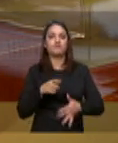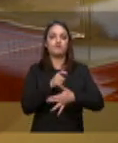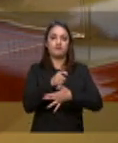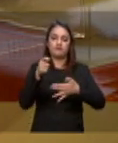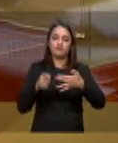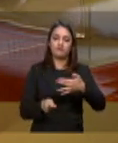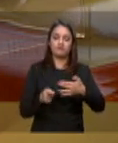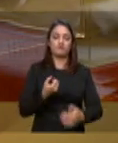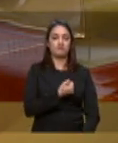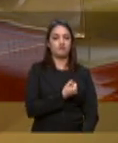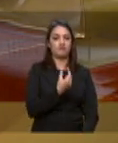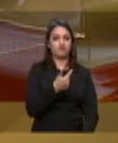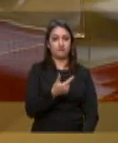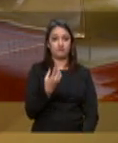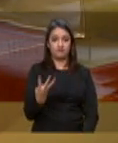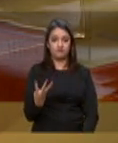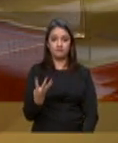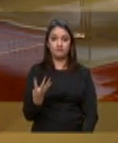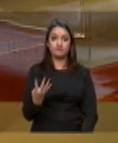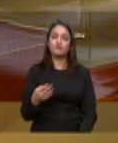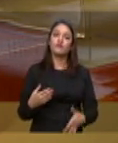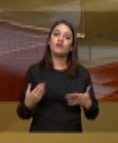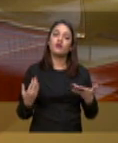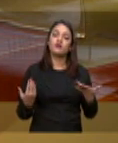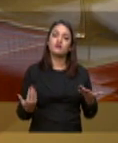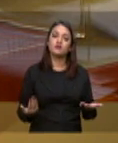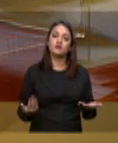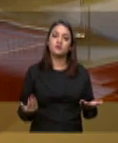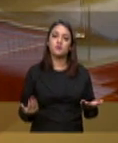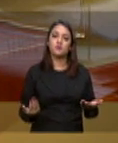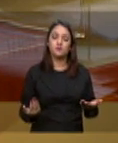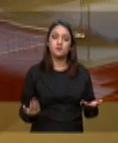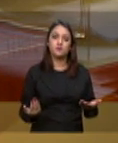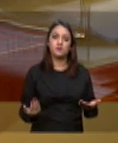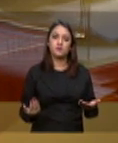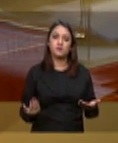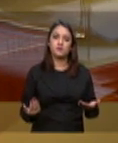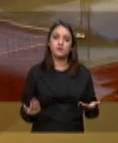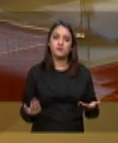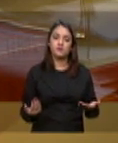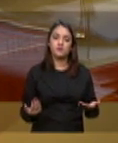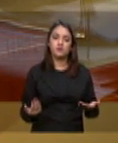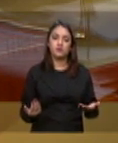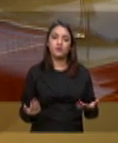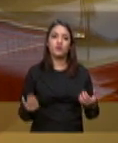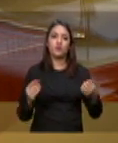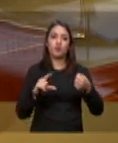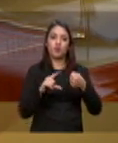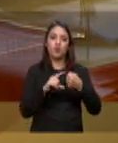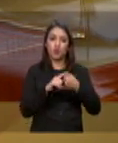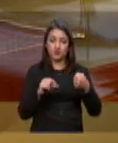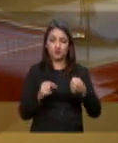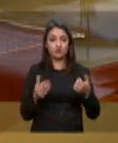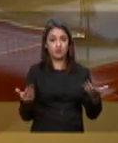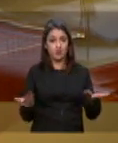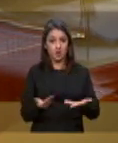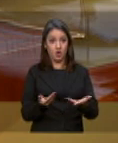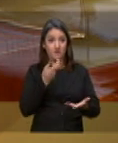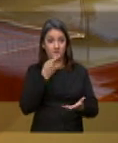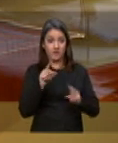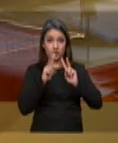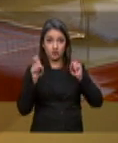24 e que, portanto, considerando que o bem jurídico tutelado nestes casos é o patrimônio